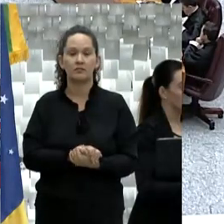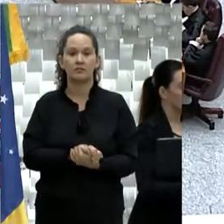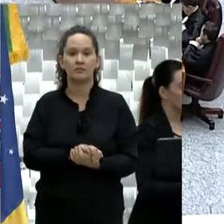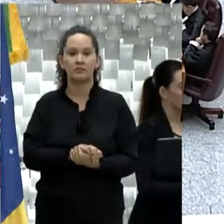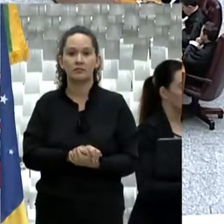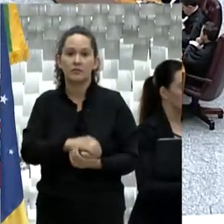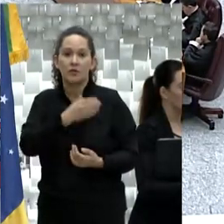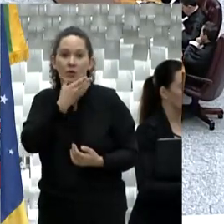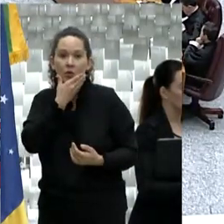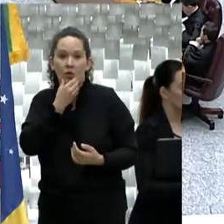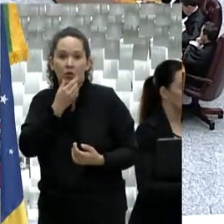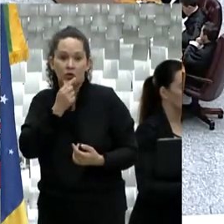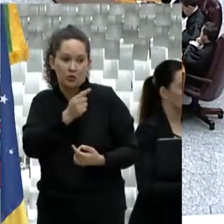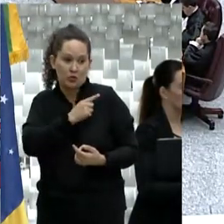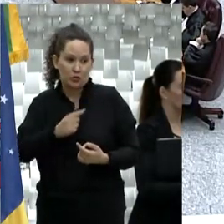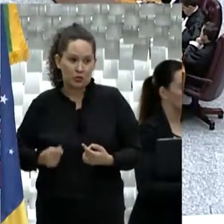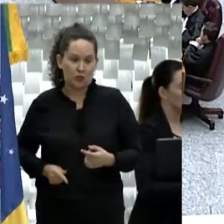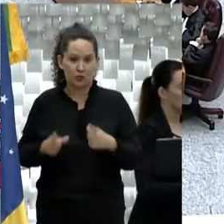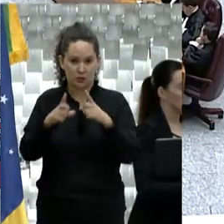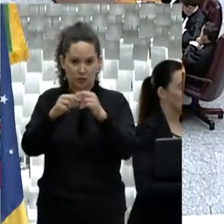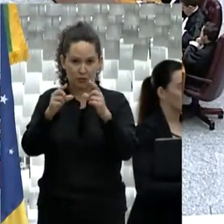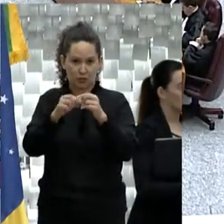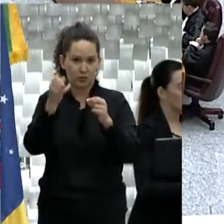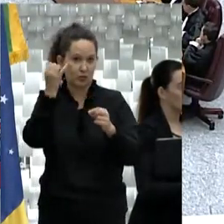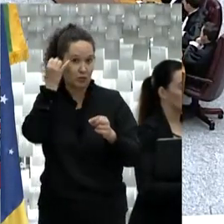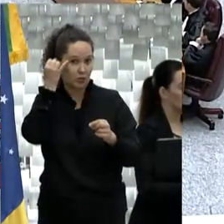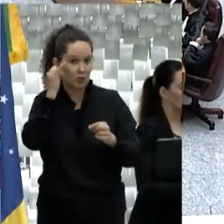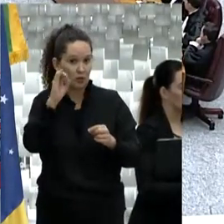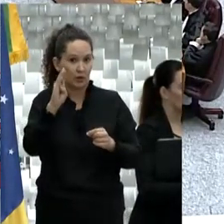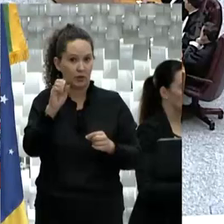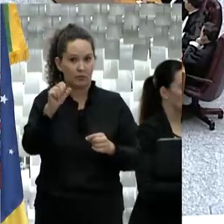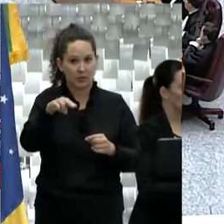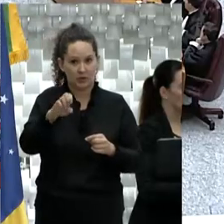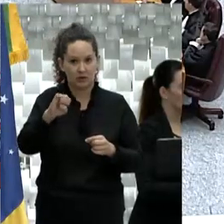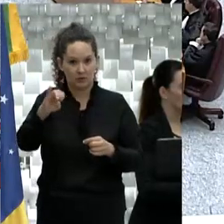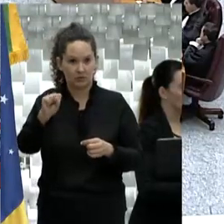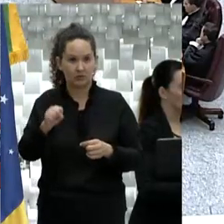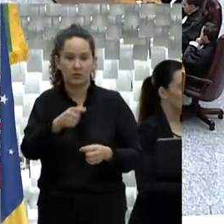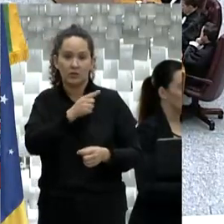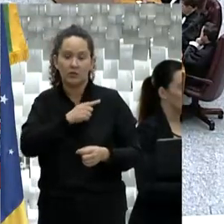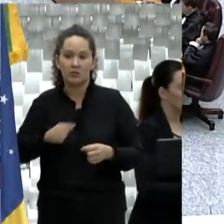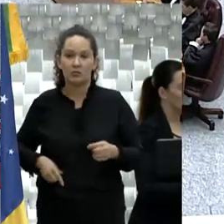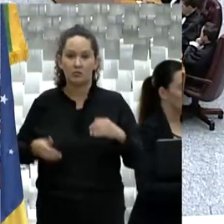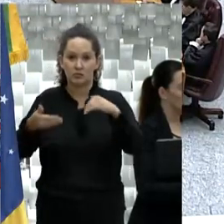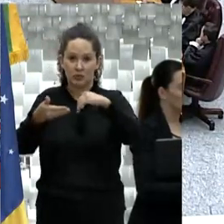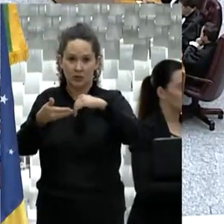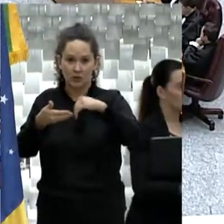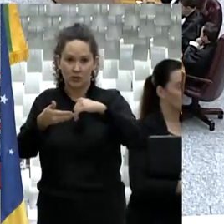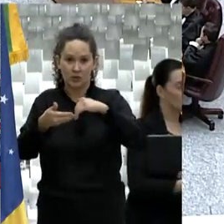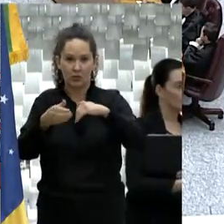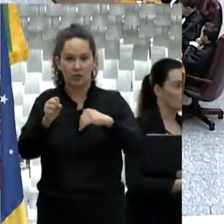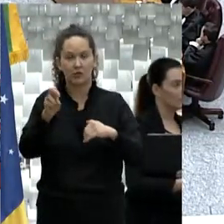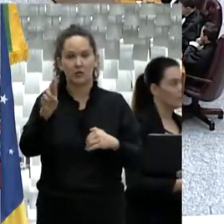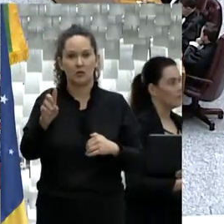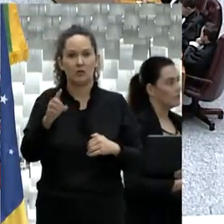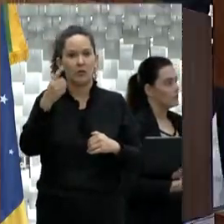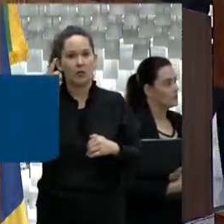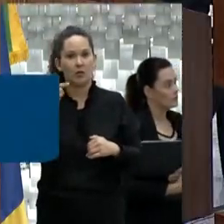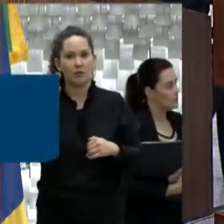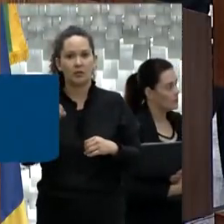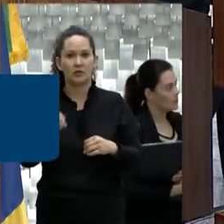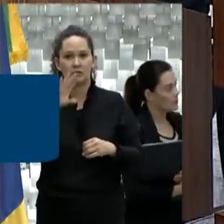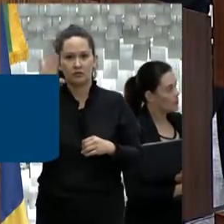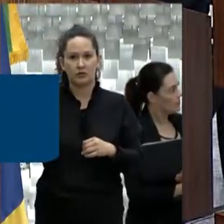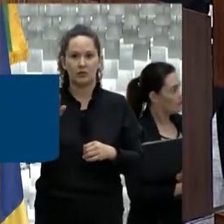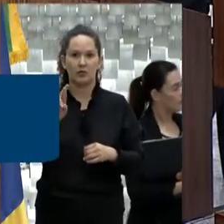O senhor governador do Distrito Federal, Ibanez Rocha, o senhor presidente da Câmara dos Deputados, deputado federal